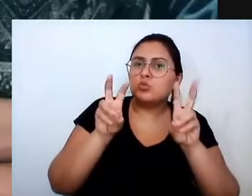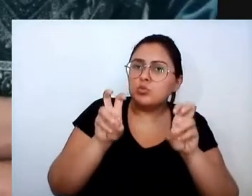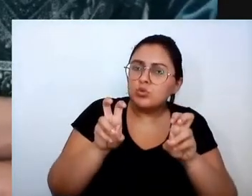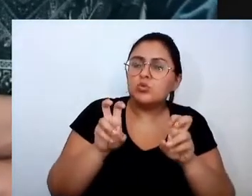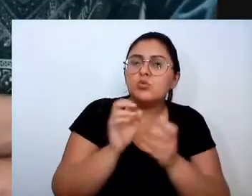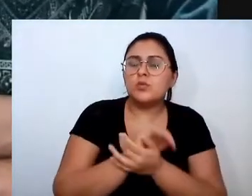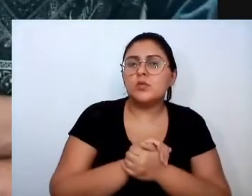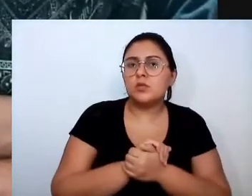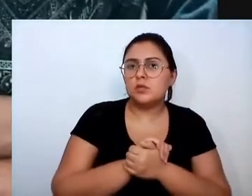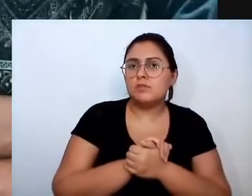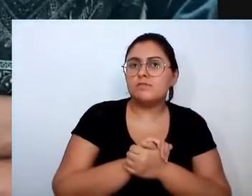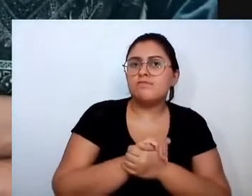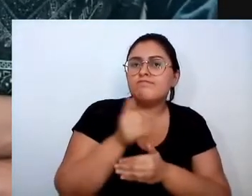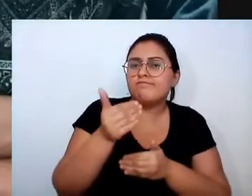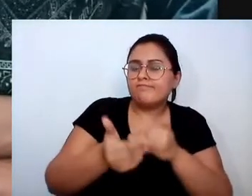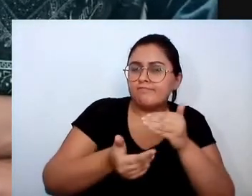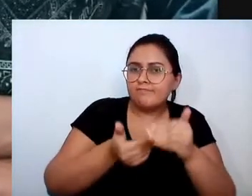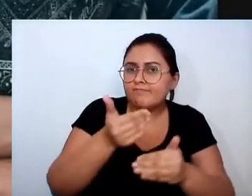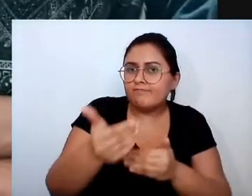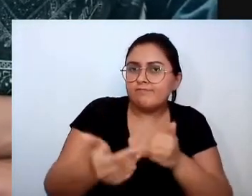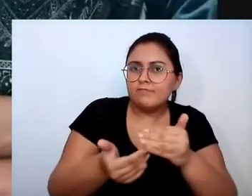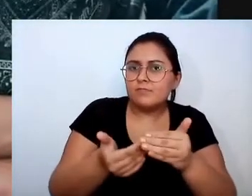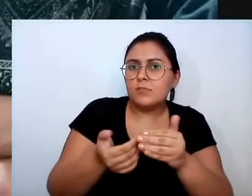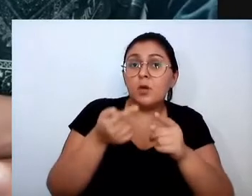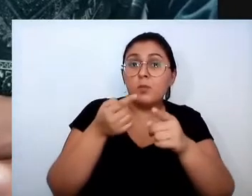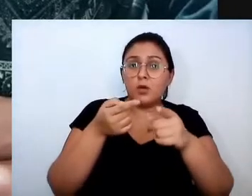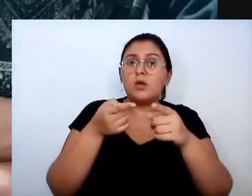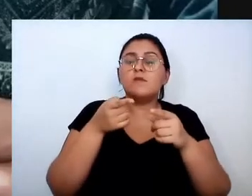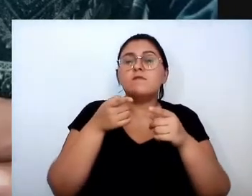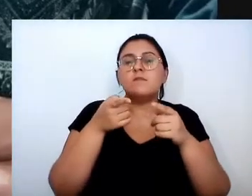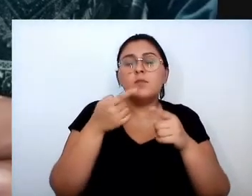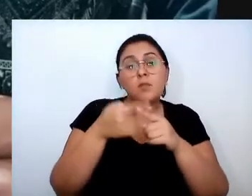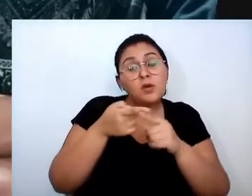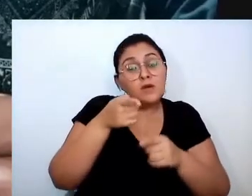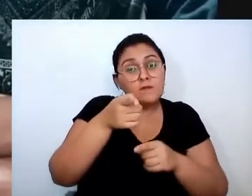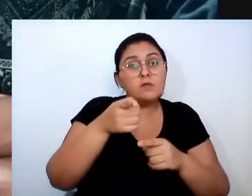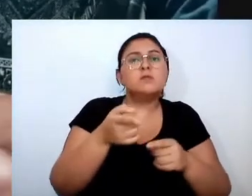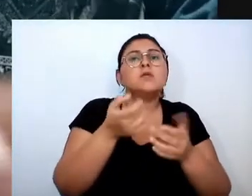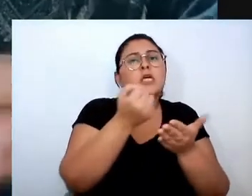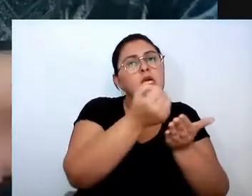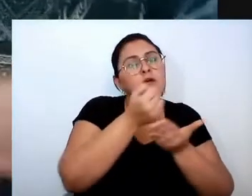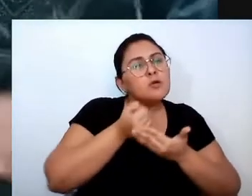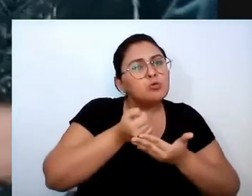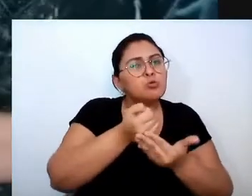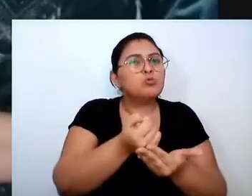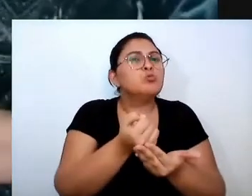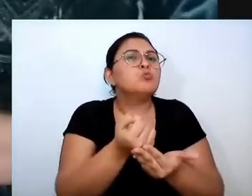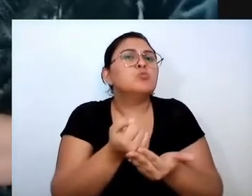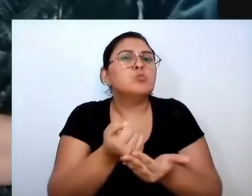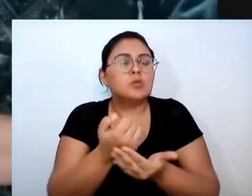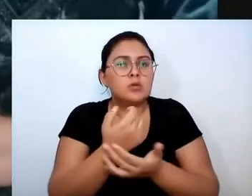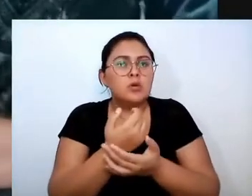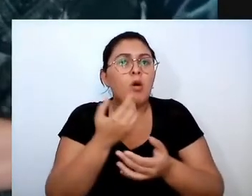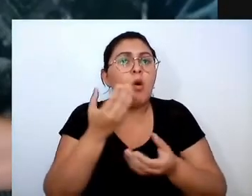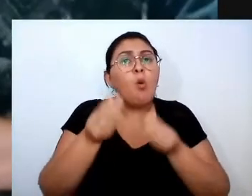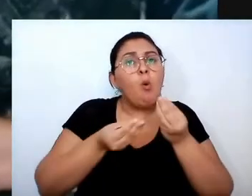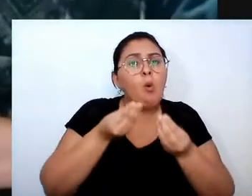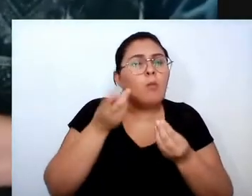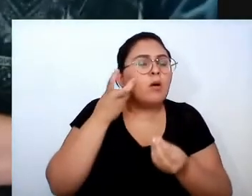contribuindo na construção desses espaços de acessibilidade. Eu queria que você falasse um pouco sobre essa questão da cultura inclusiva, como é que